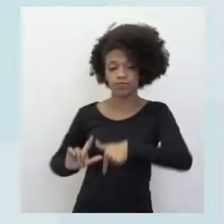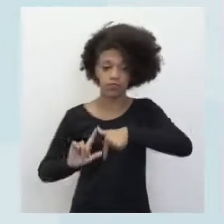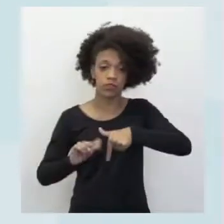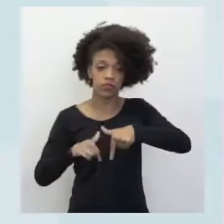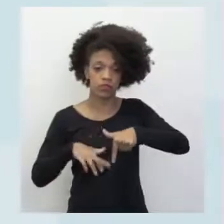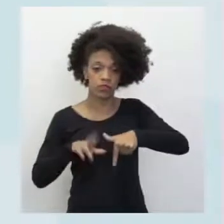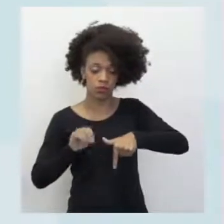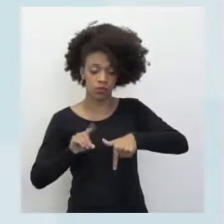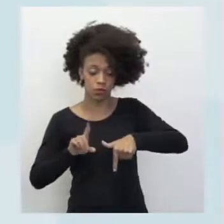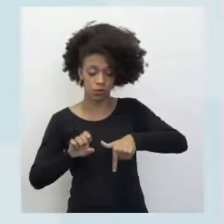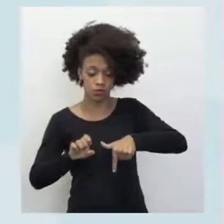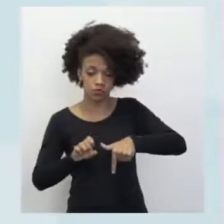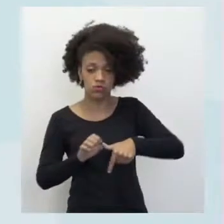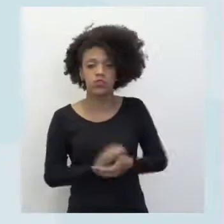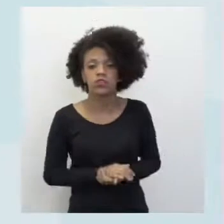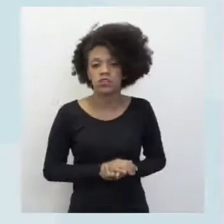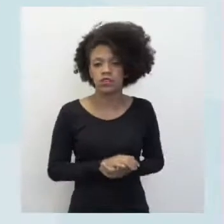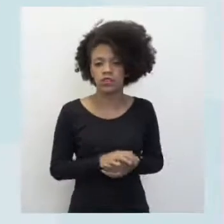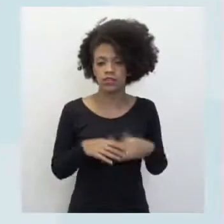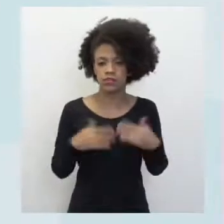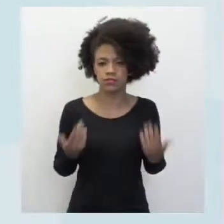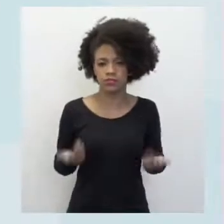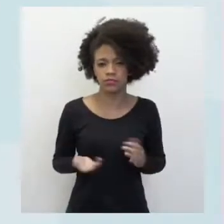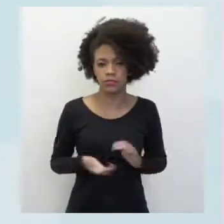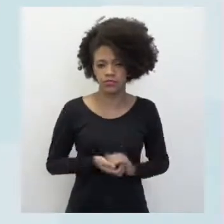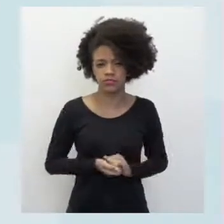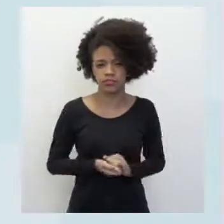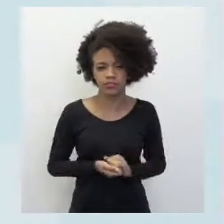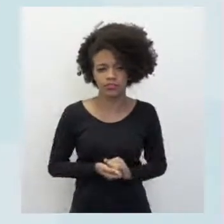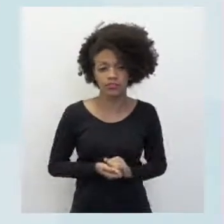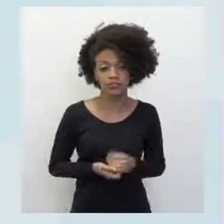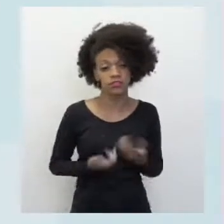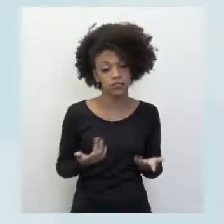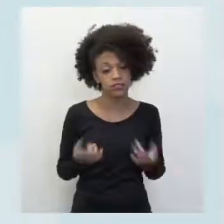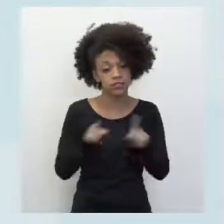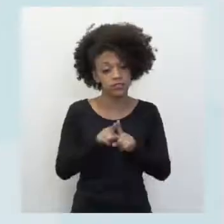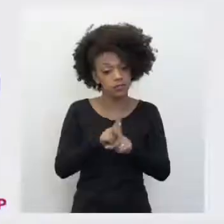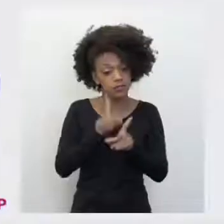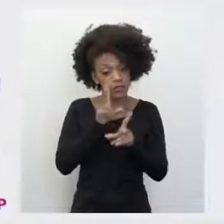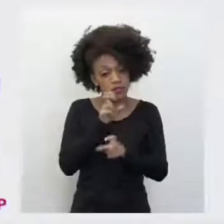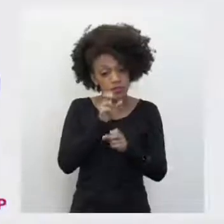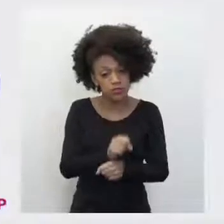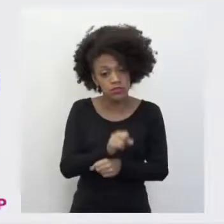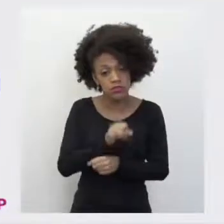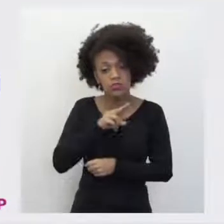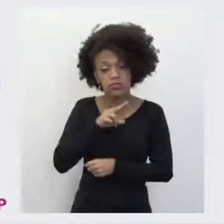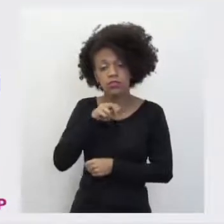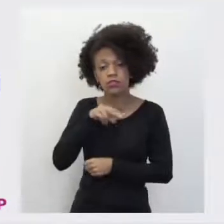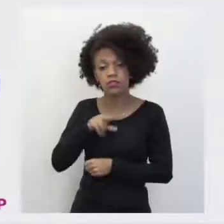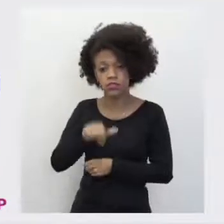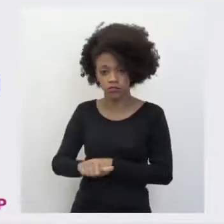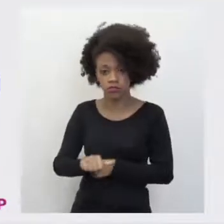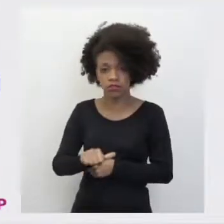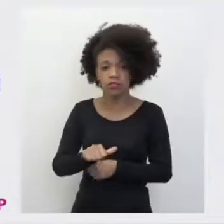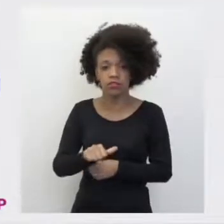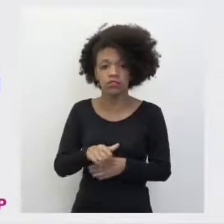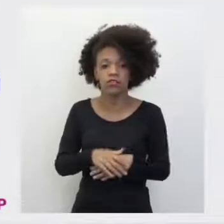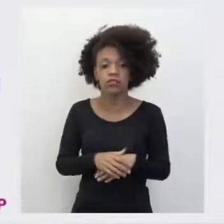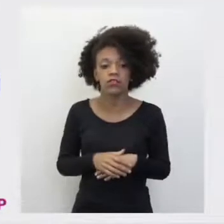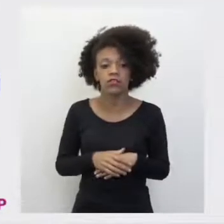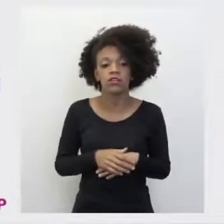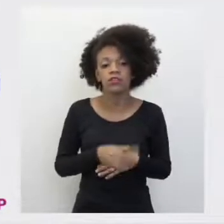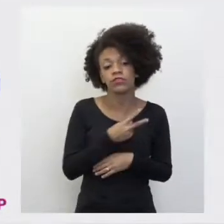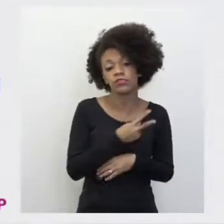a avaliação da aula, o QR Code e o link. E o reforço do Inova, é isso? 22 do